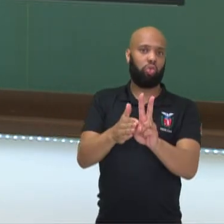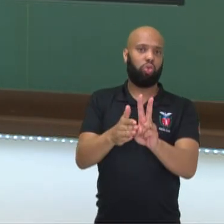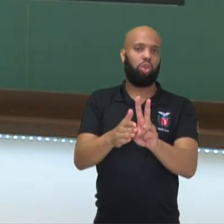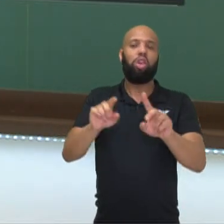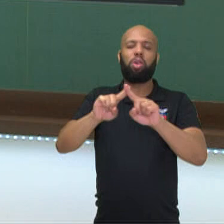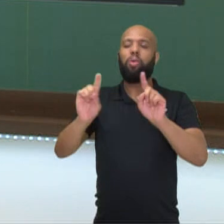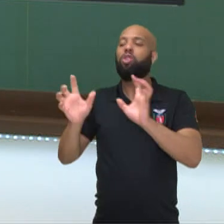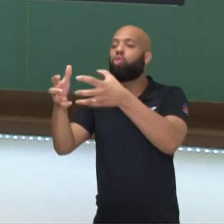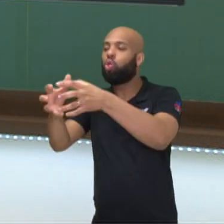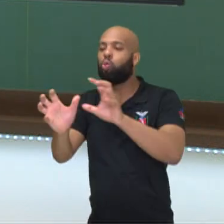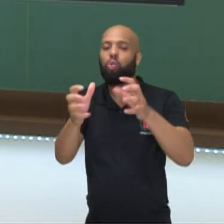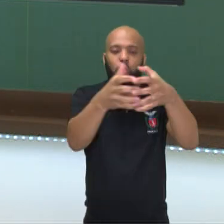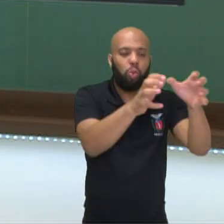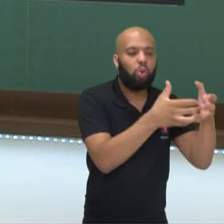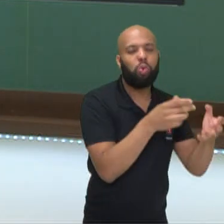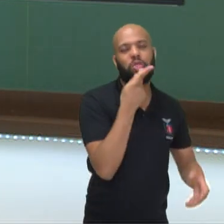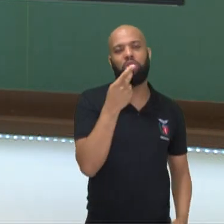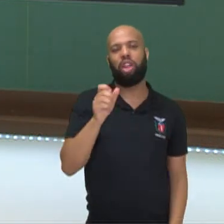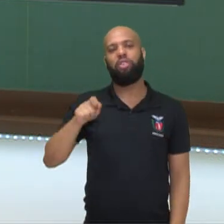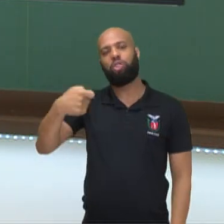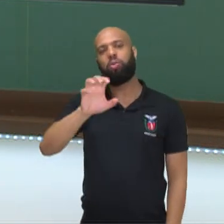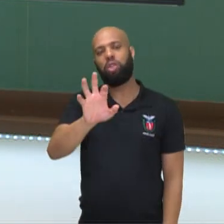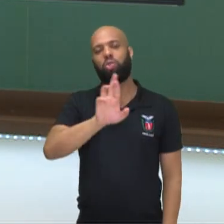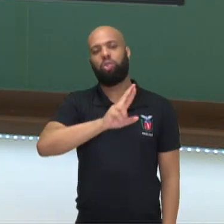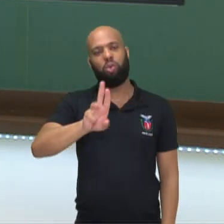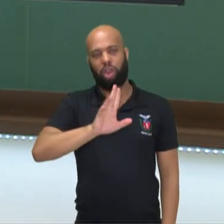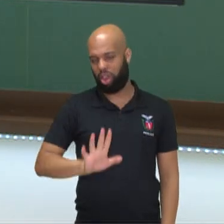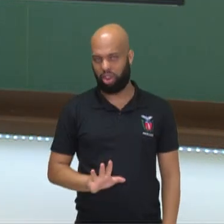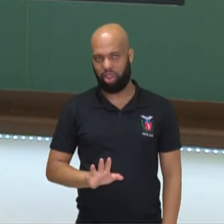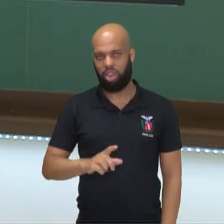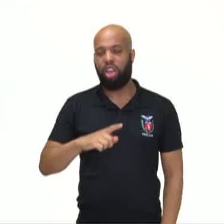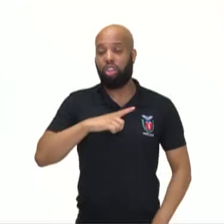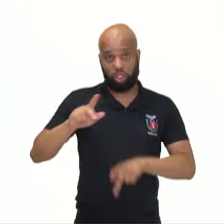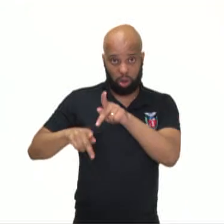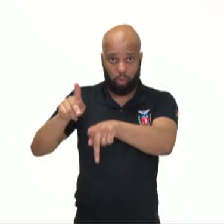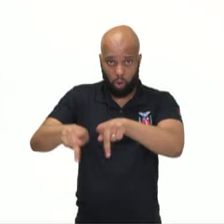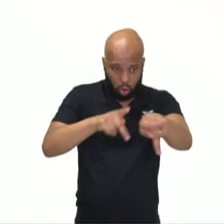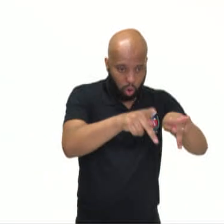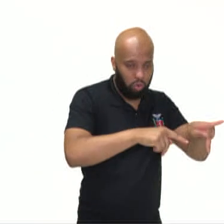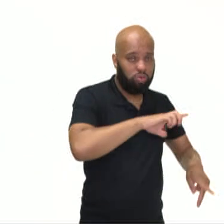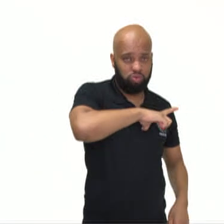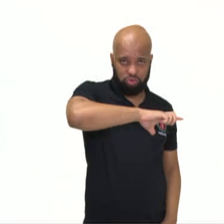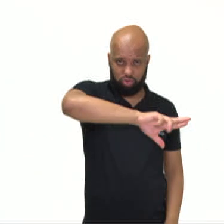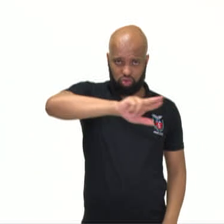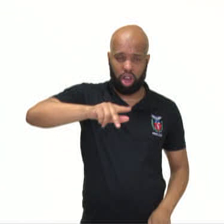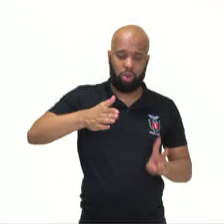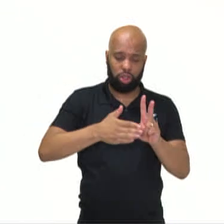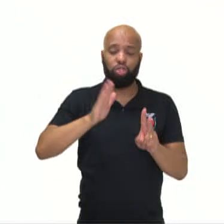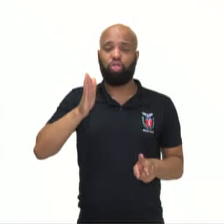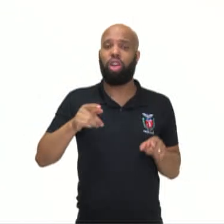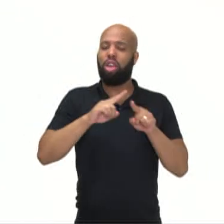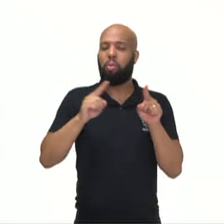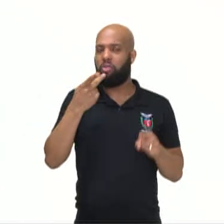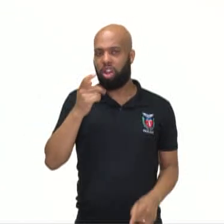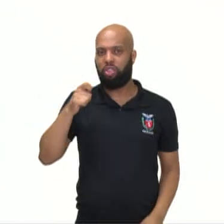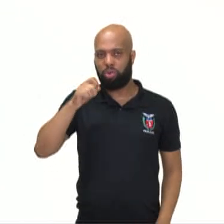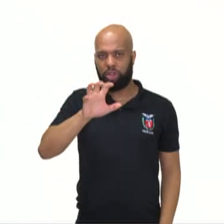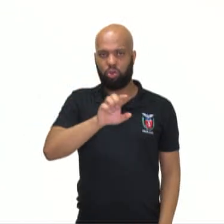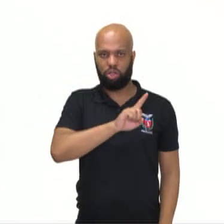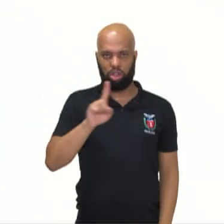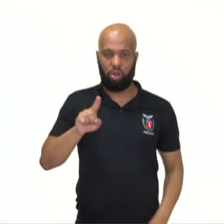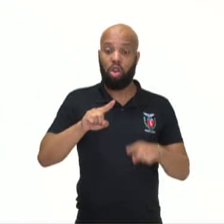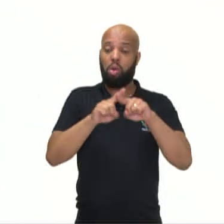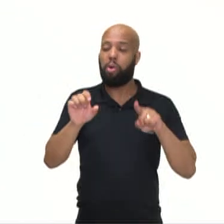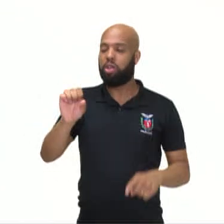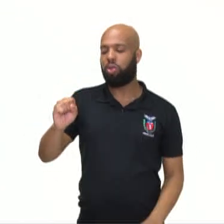uma definição nem do índio, quanto mais desses vários povos indígenas. Por um lado, visava o SPI, tá?